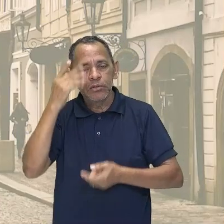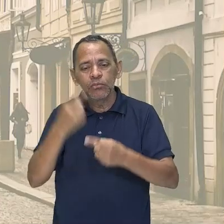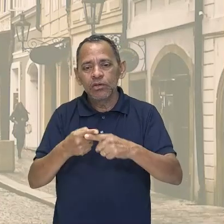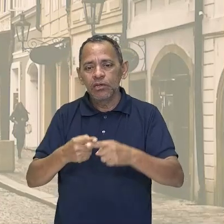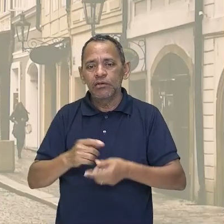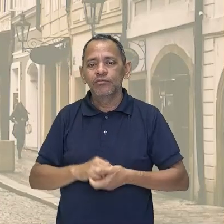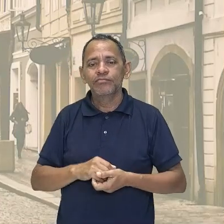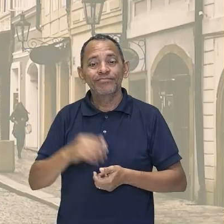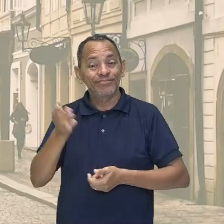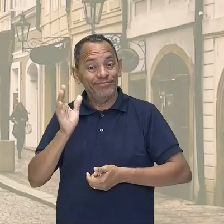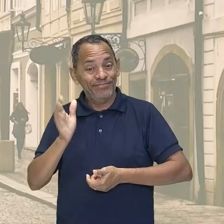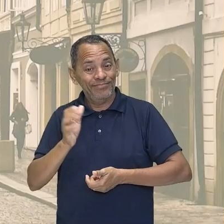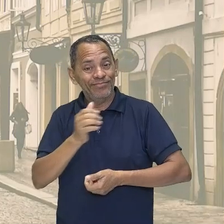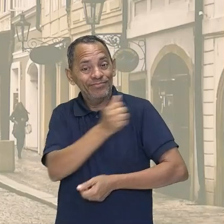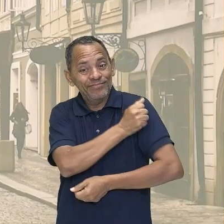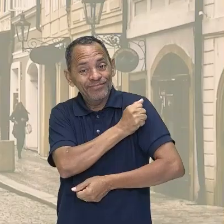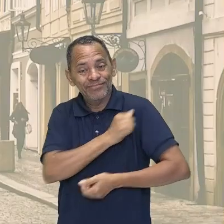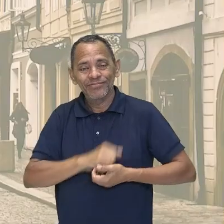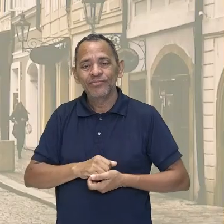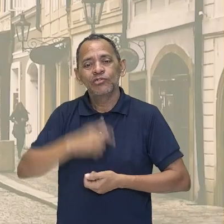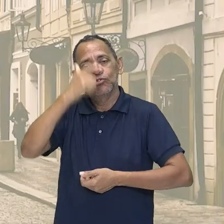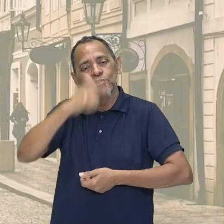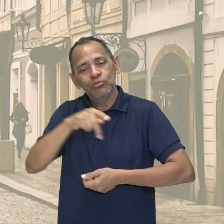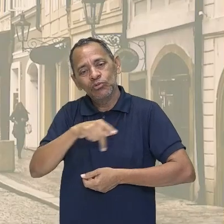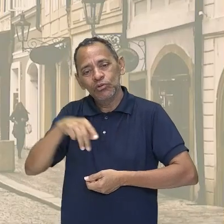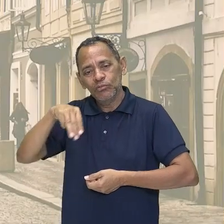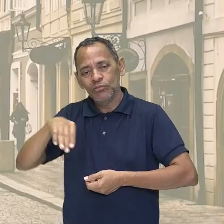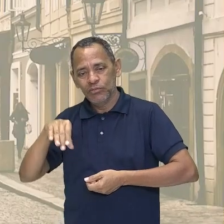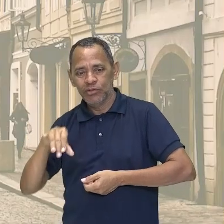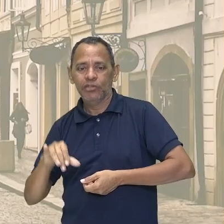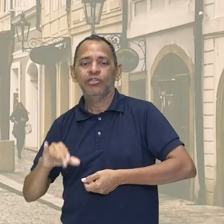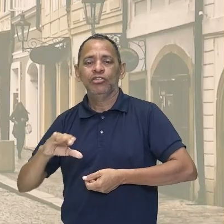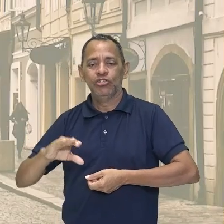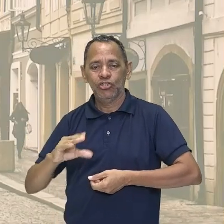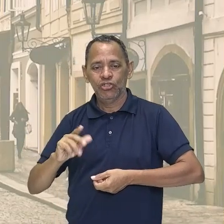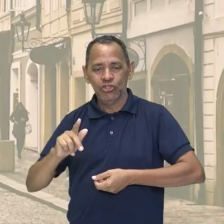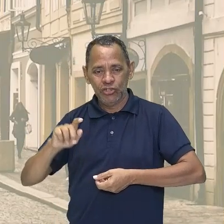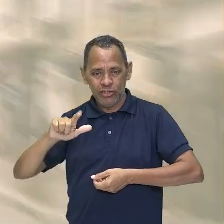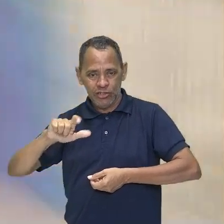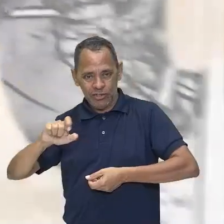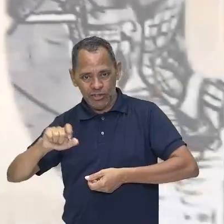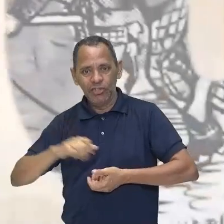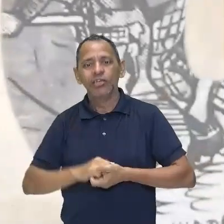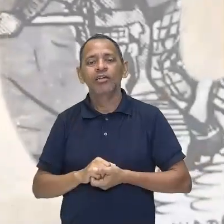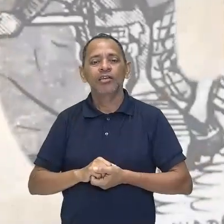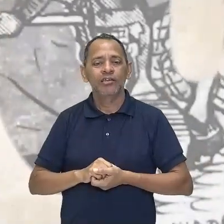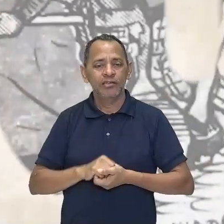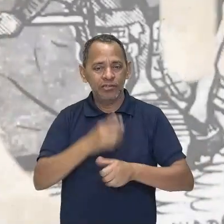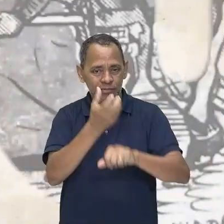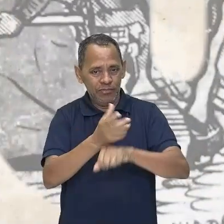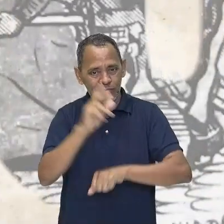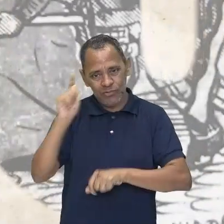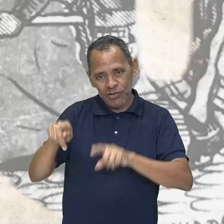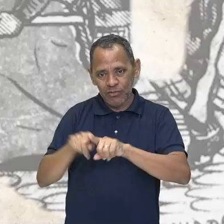Olá, queridos! Eu sou a professora Michele Santos, professora de História, e vamos conhecer o contexto que culminou na revolta da vacina